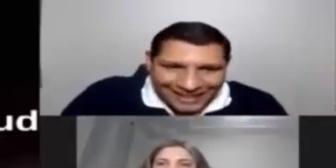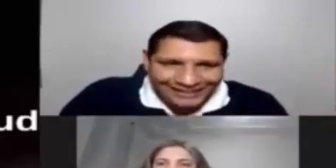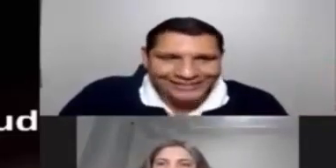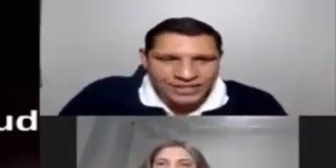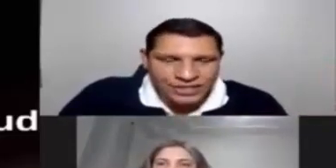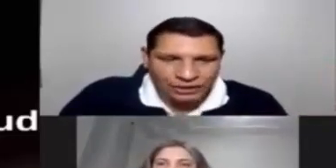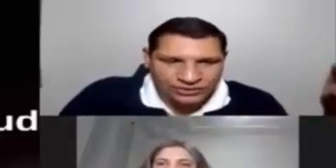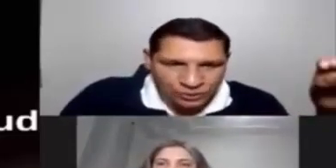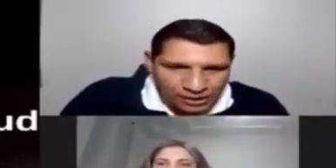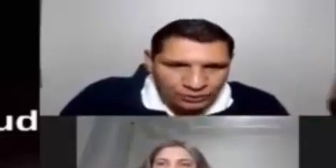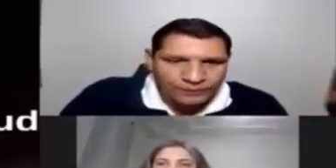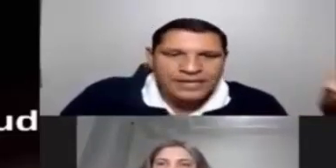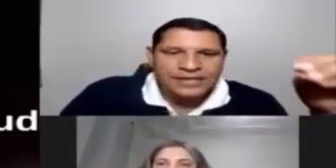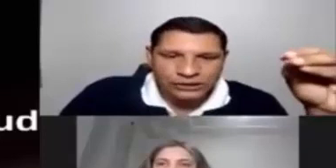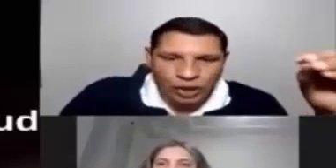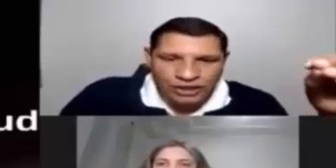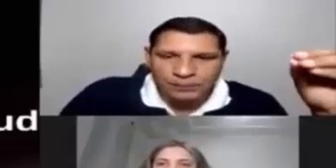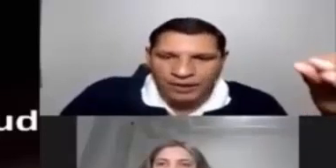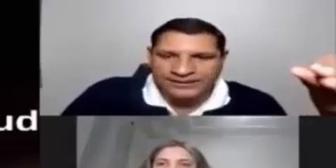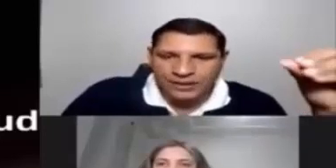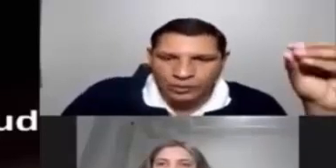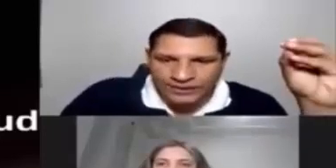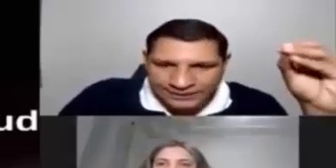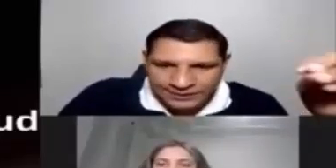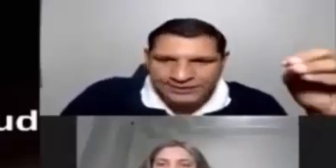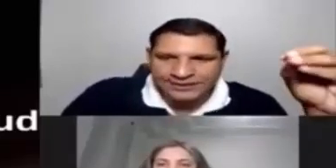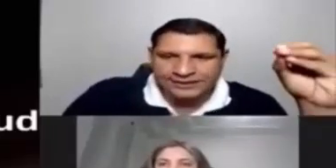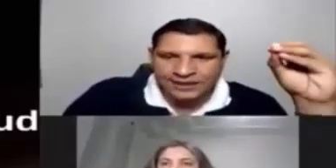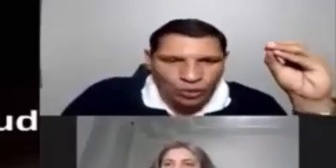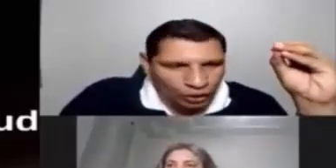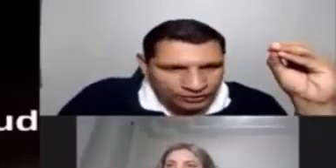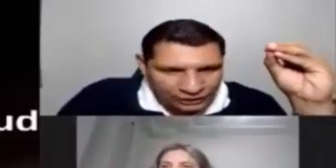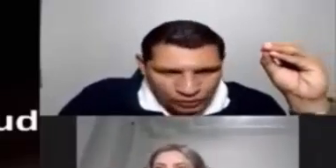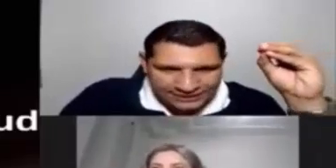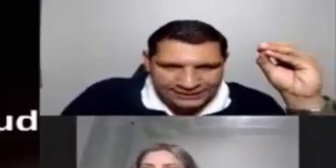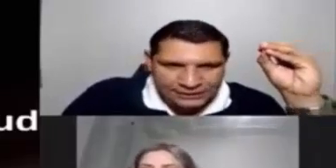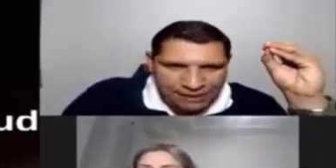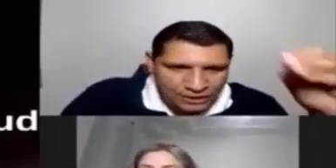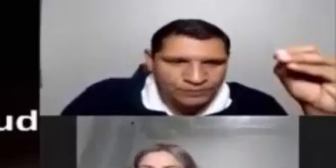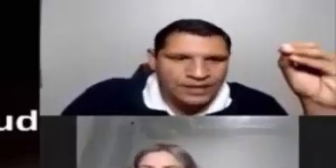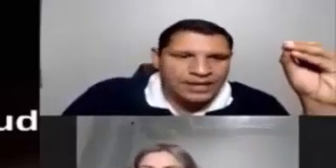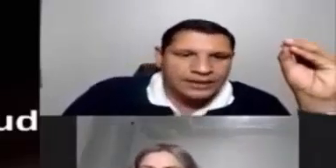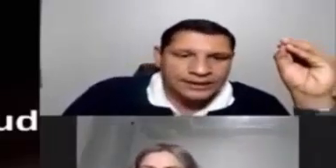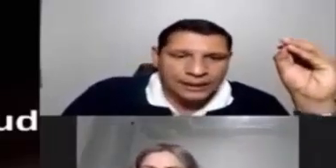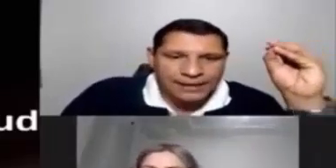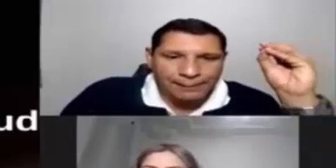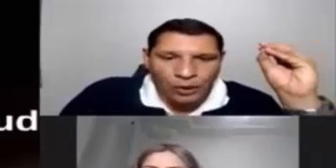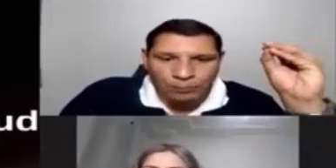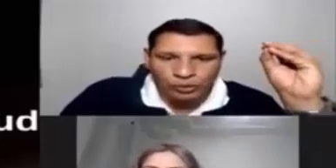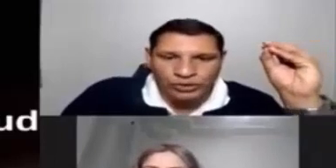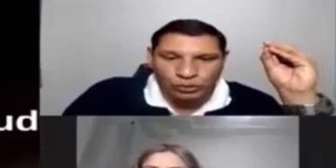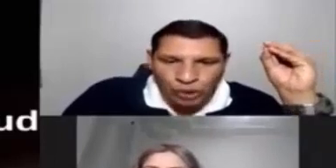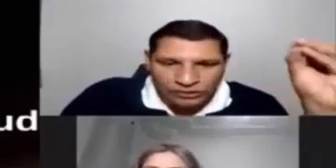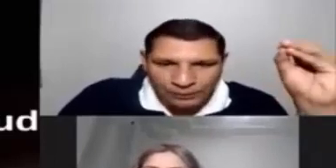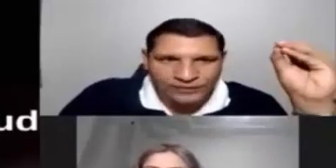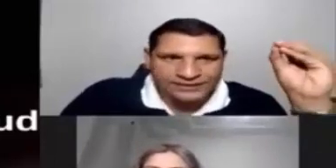características do ser humano de sorte que pode ser reconhecidas e que se recordam das coisas aqui de baixo que também Abraão